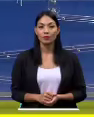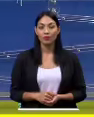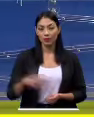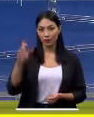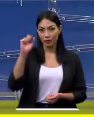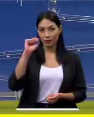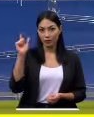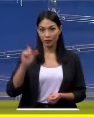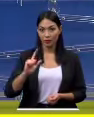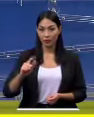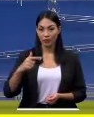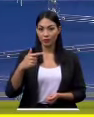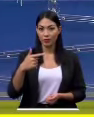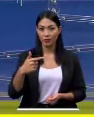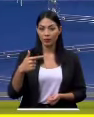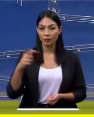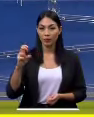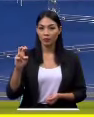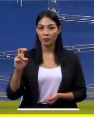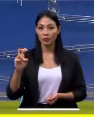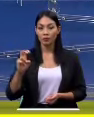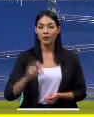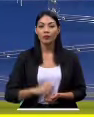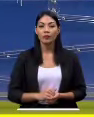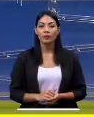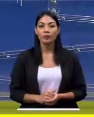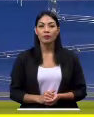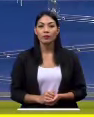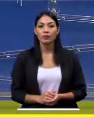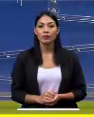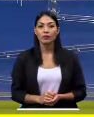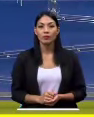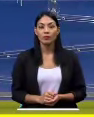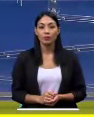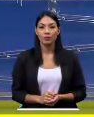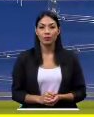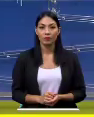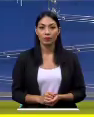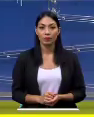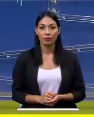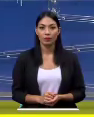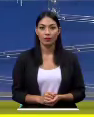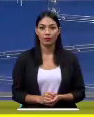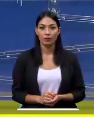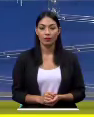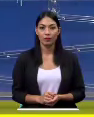Bola azul, número 75. Azul, 75.